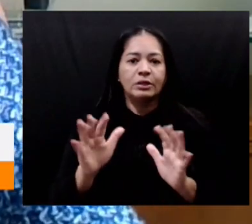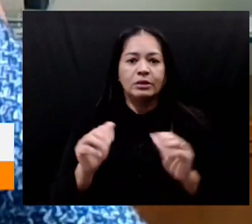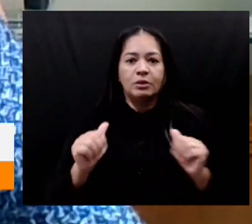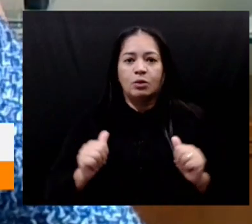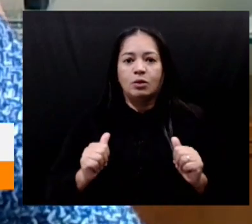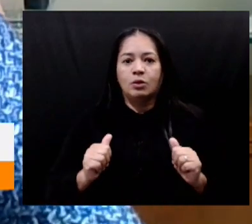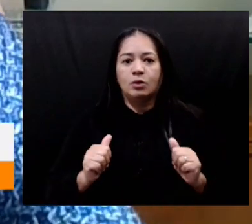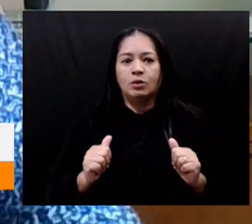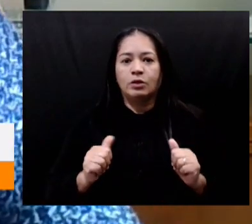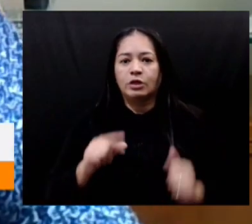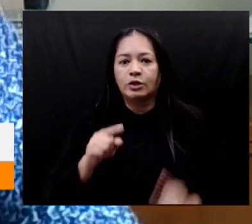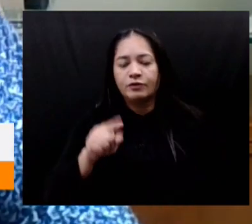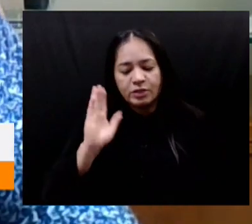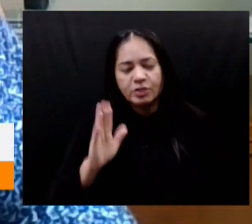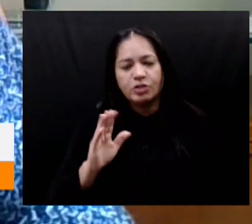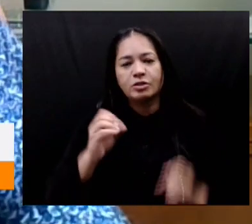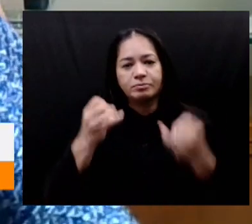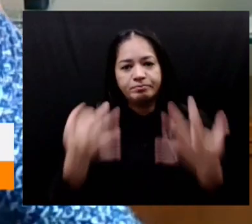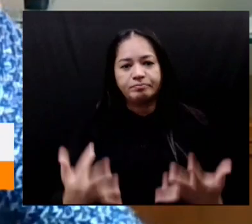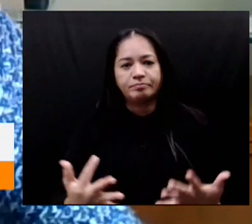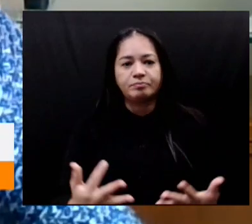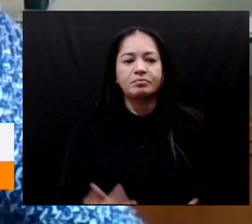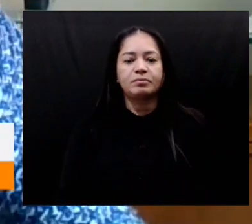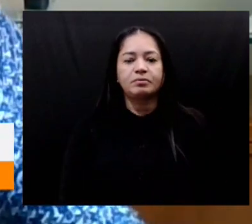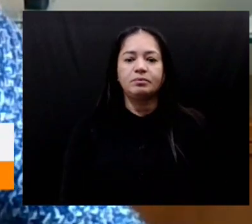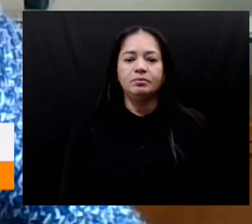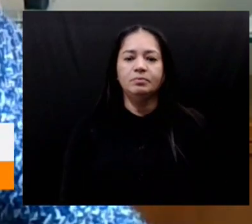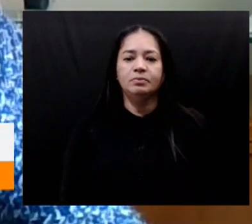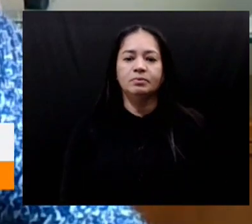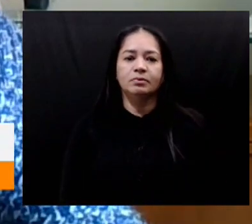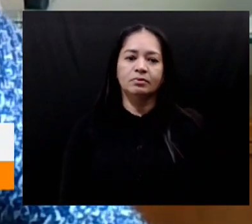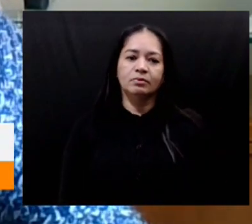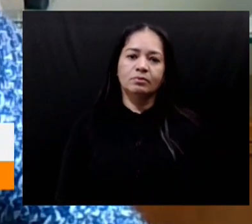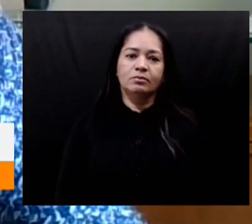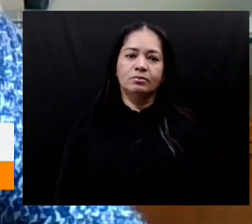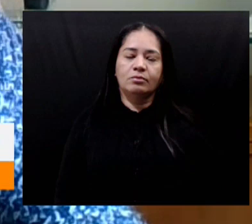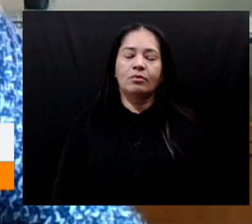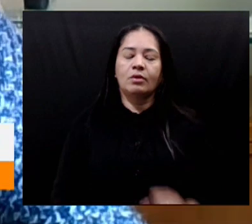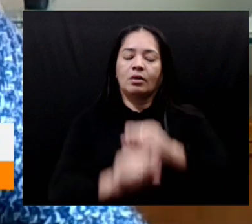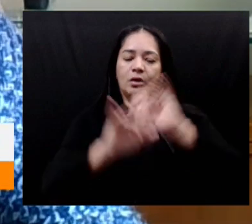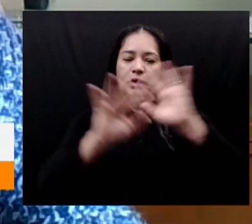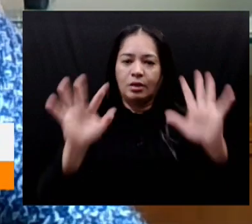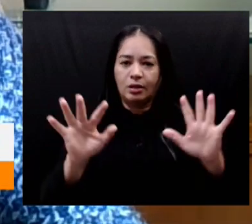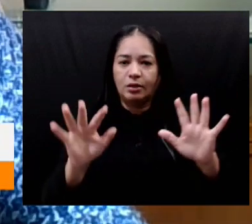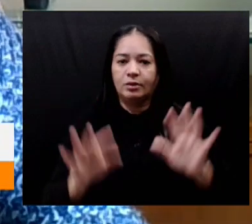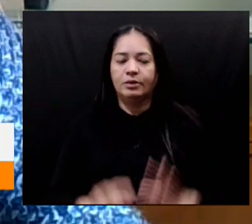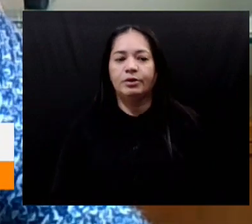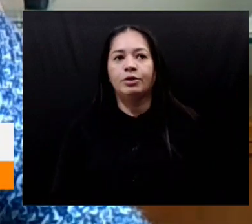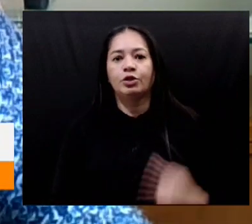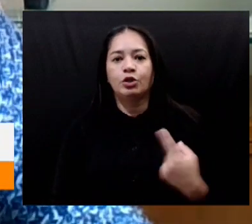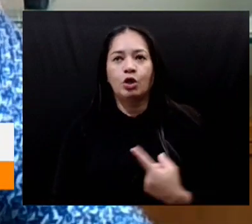de colocar. Então, é claro que quando nós podemos